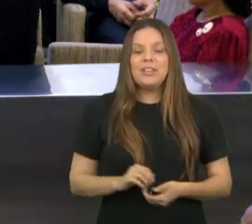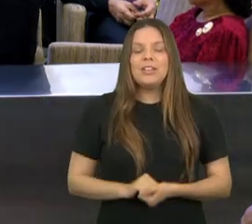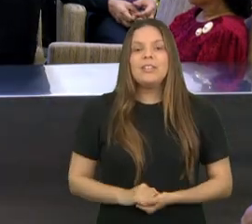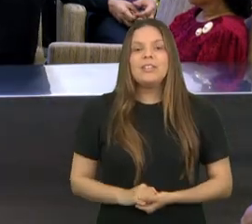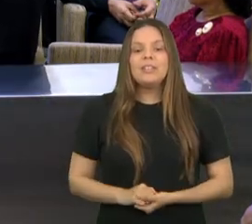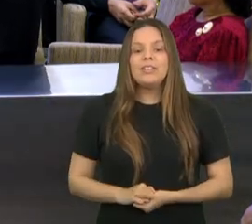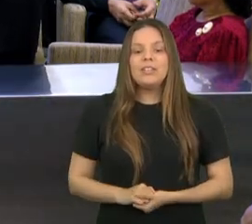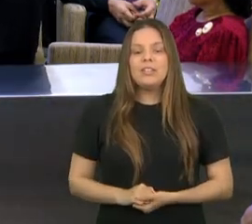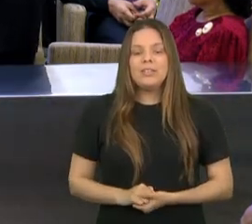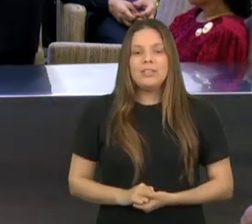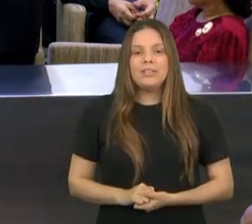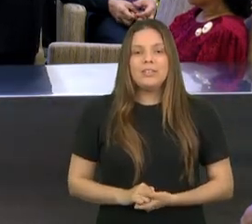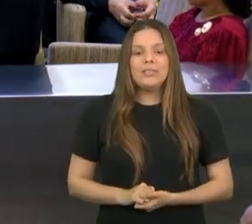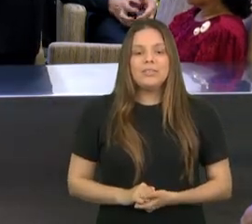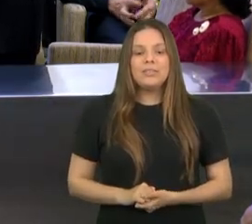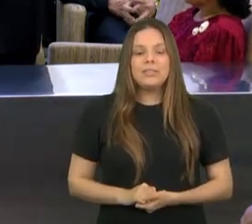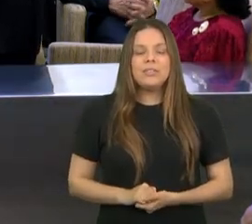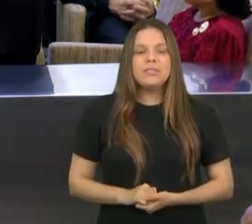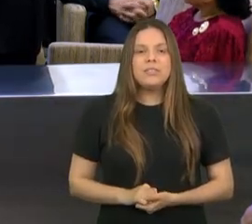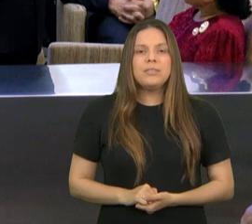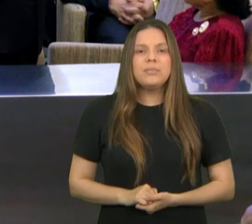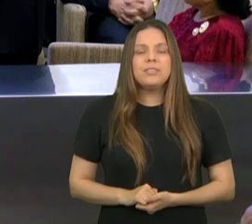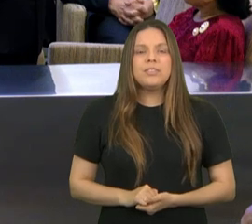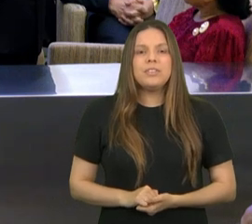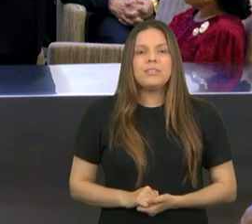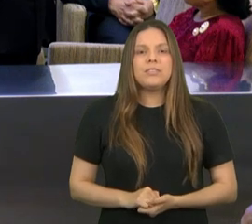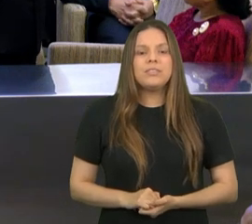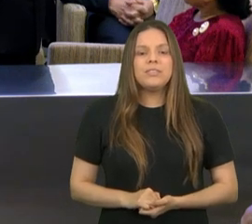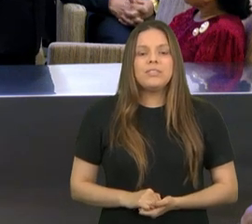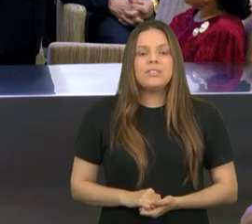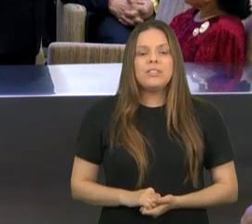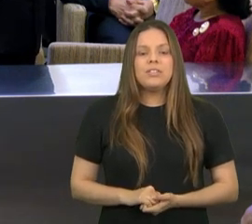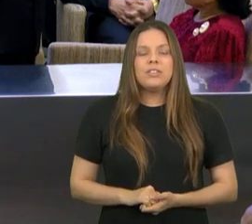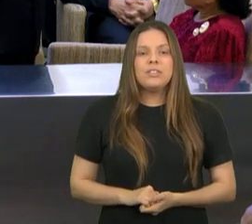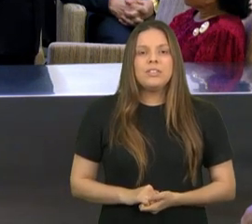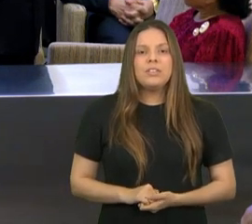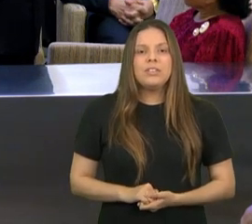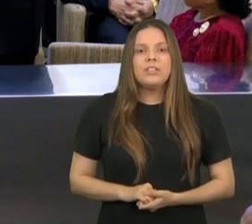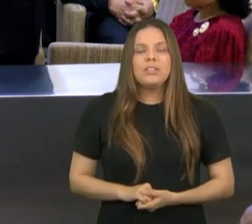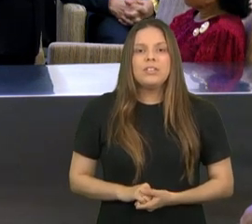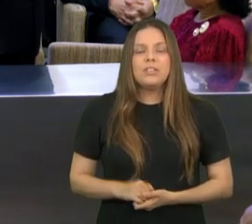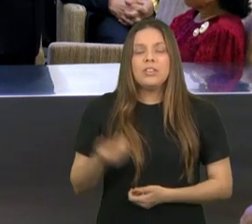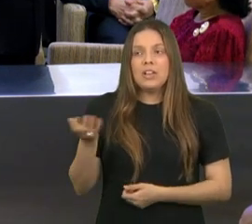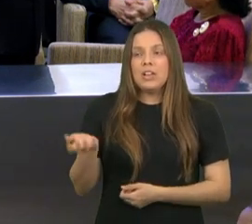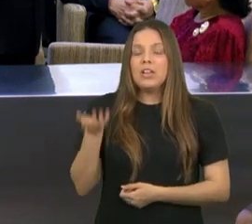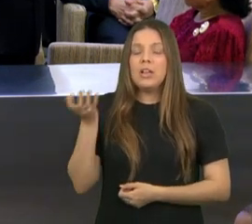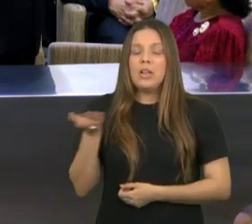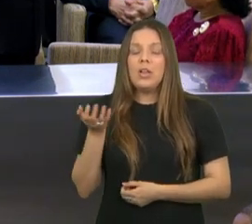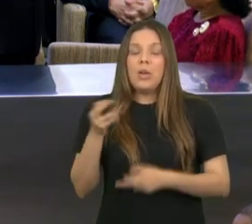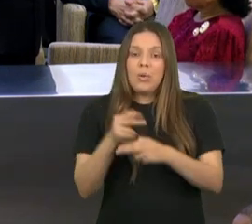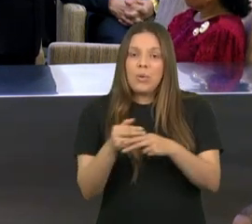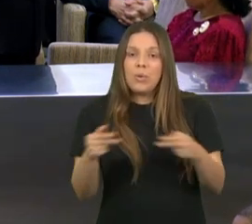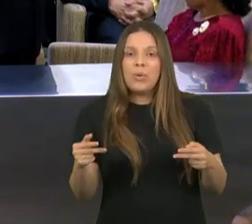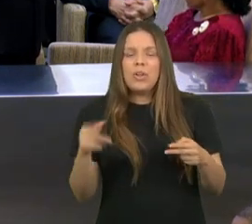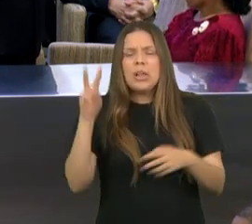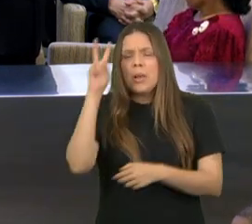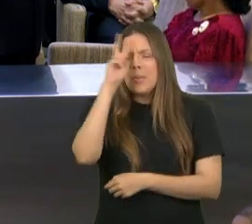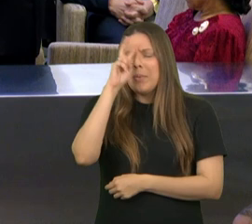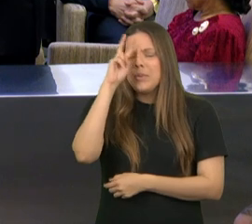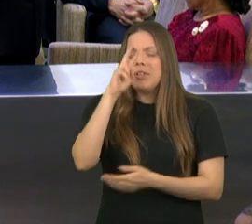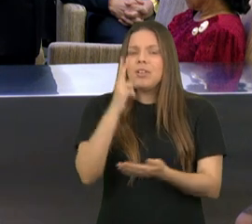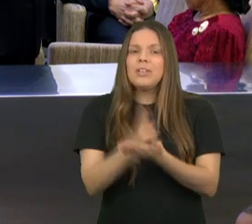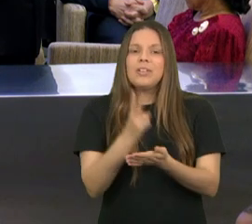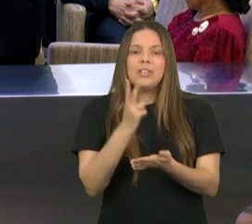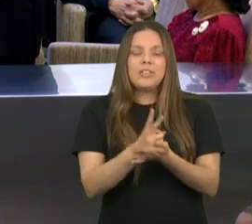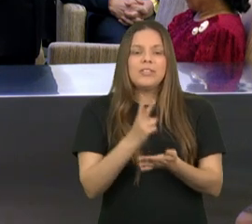família, que ele perdure pelas gerações que virão. E eu vou pedir aos seus netos